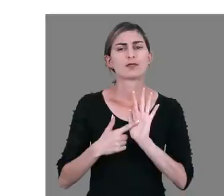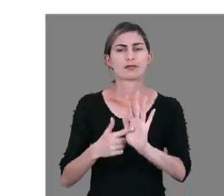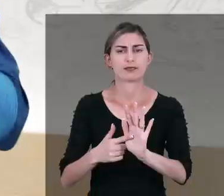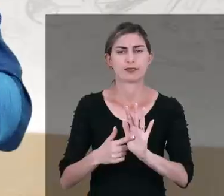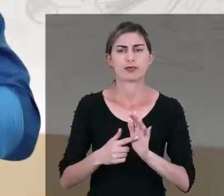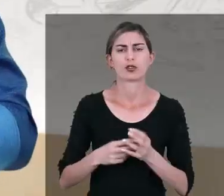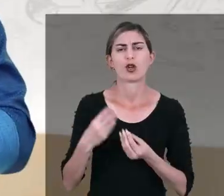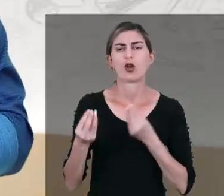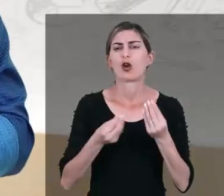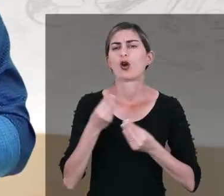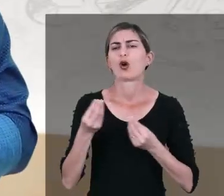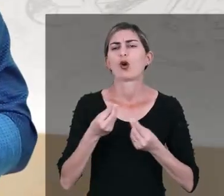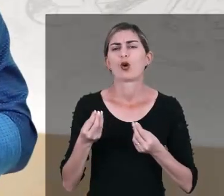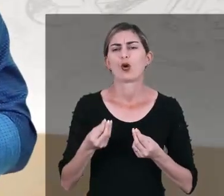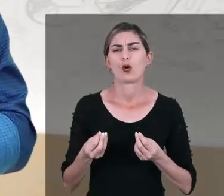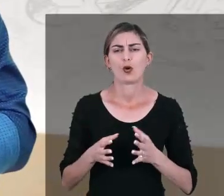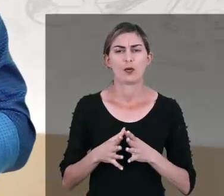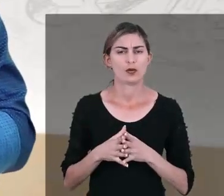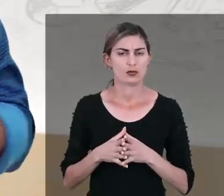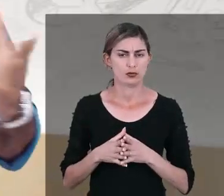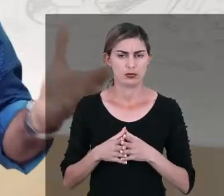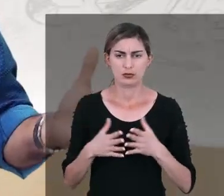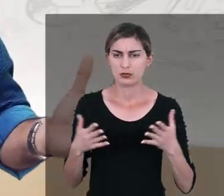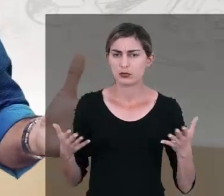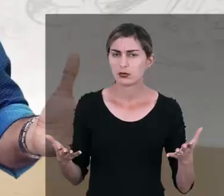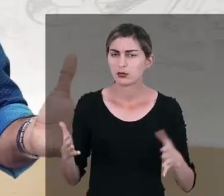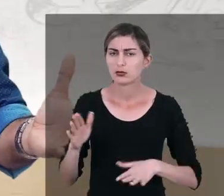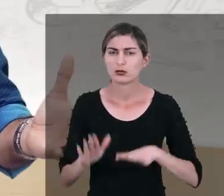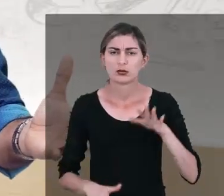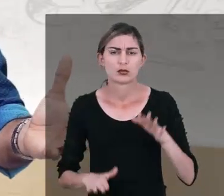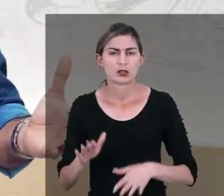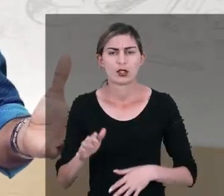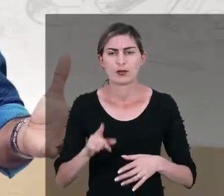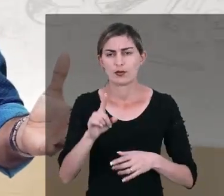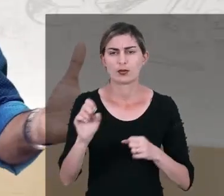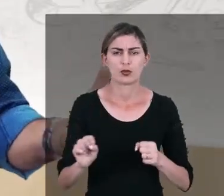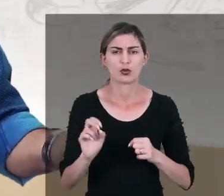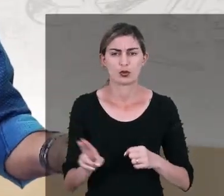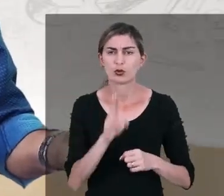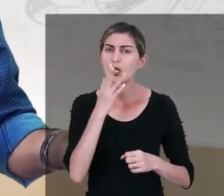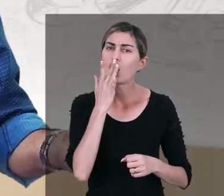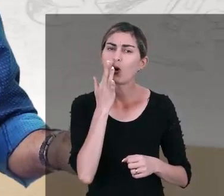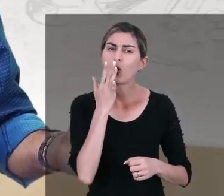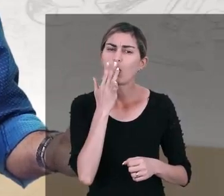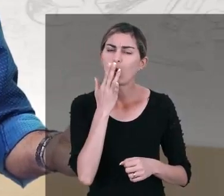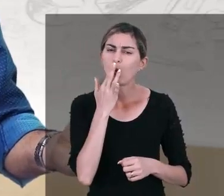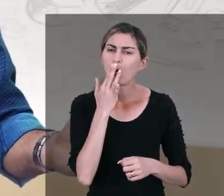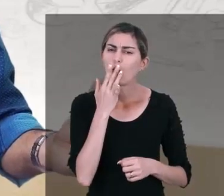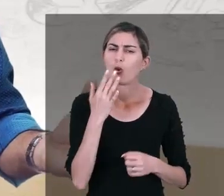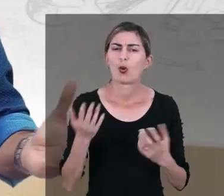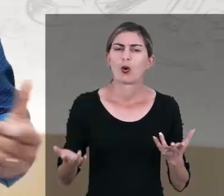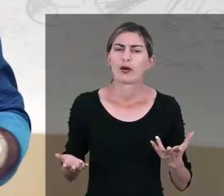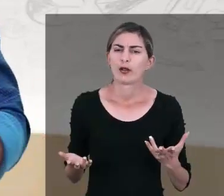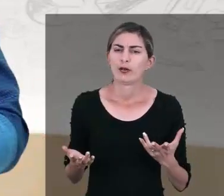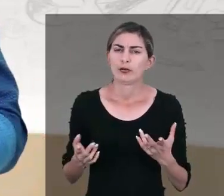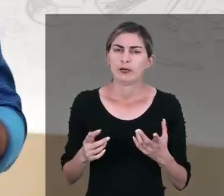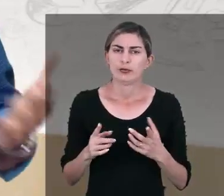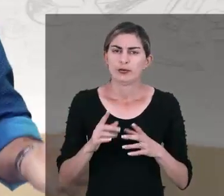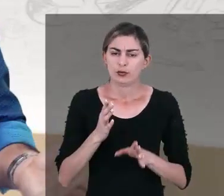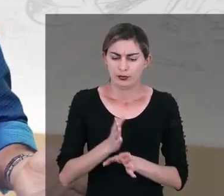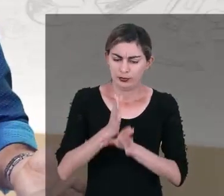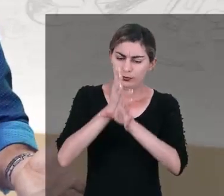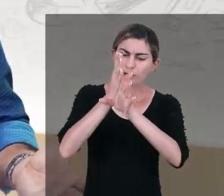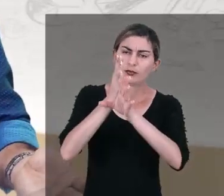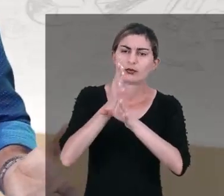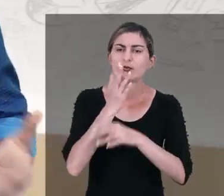expostos. Como vamos tirar partido disso? De repente você pode utilizar cores sobre um